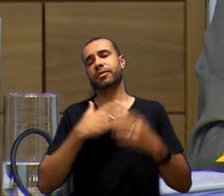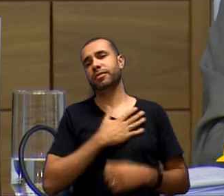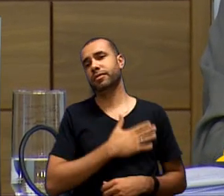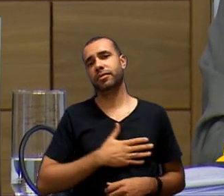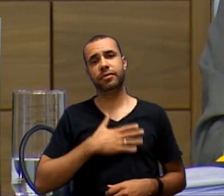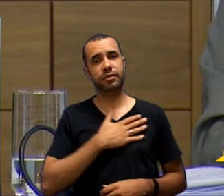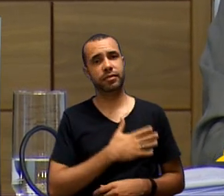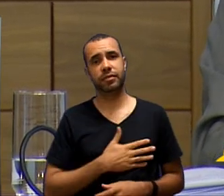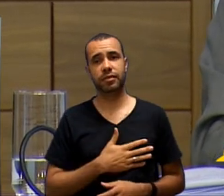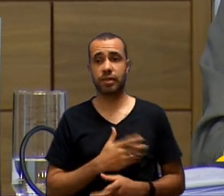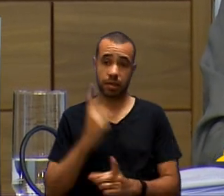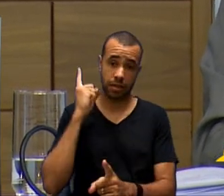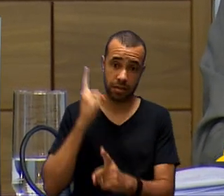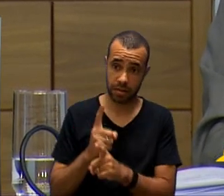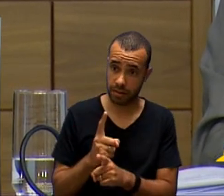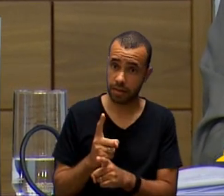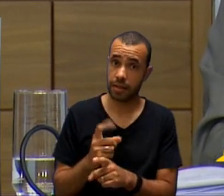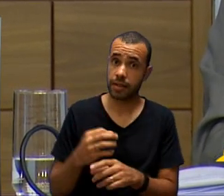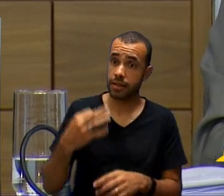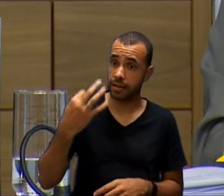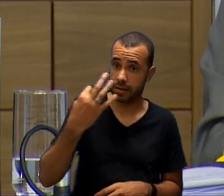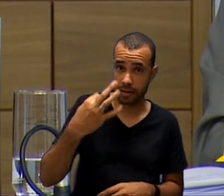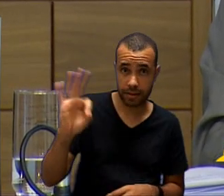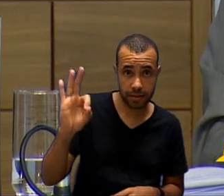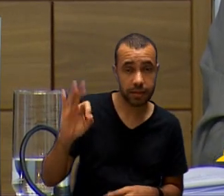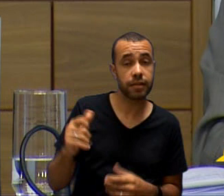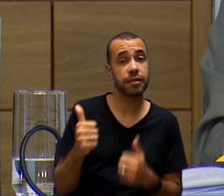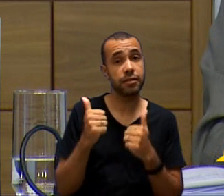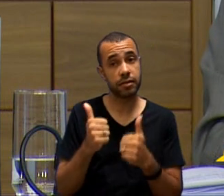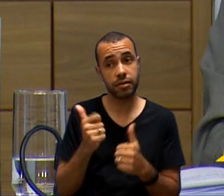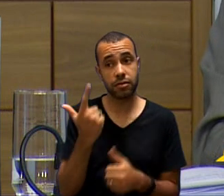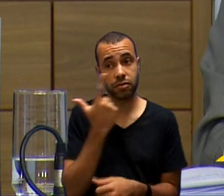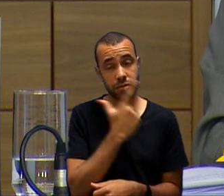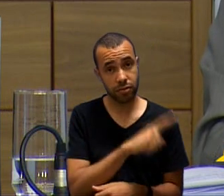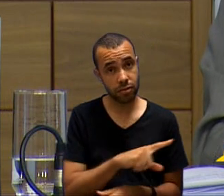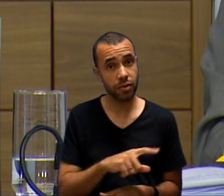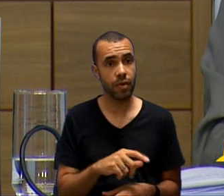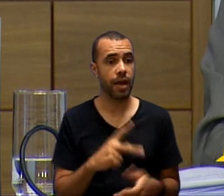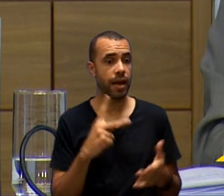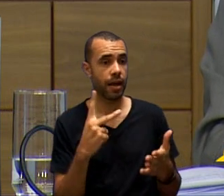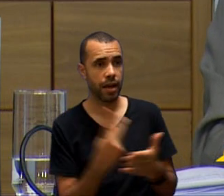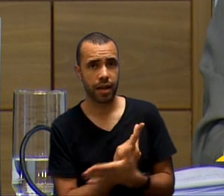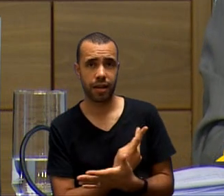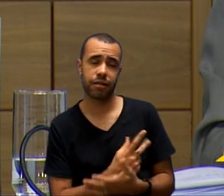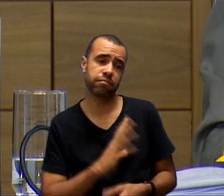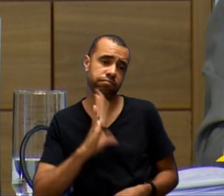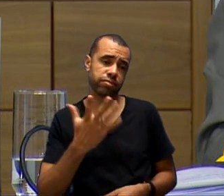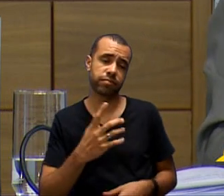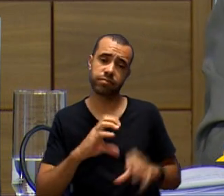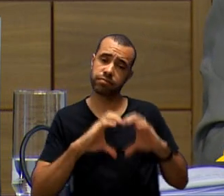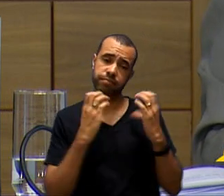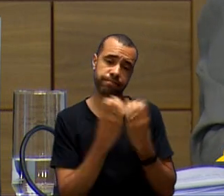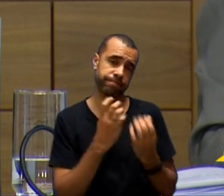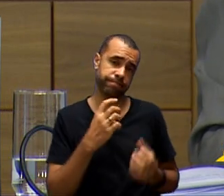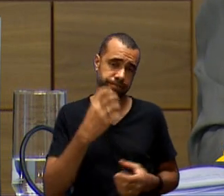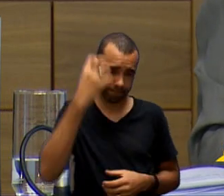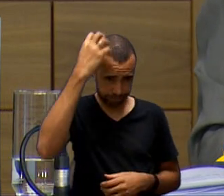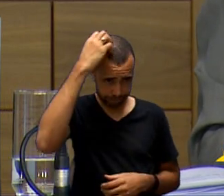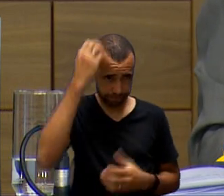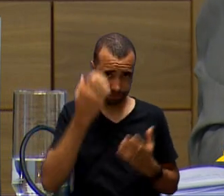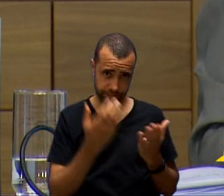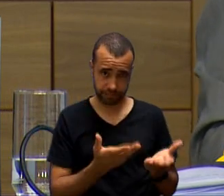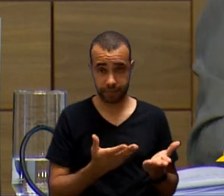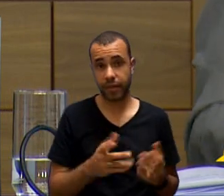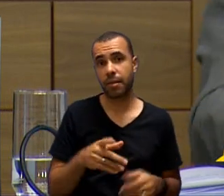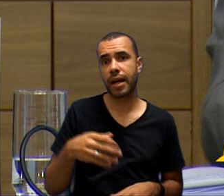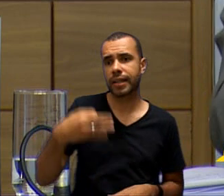erros, se aconteceram, foi por culpa nossa, mas os acertos todos os